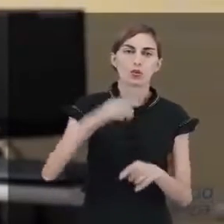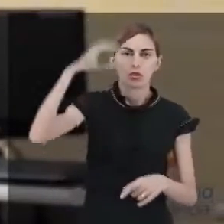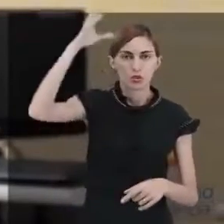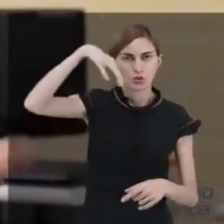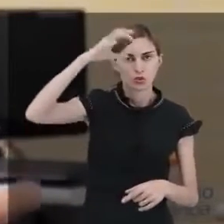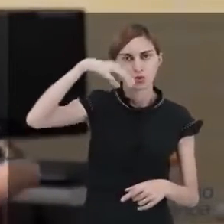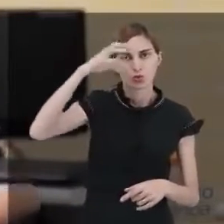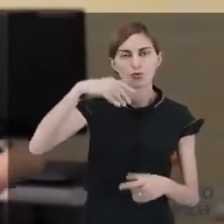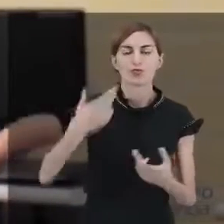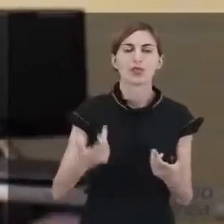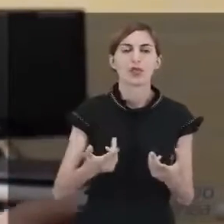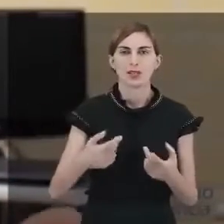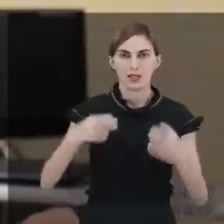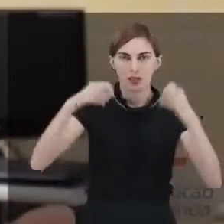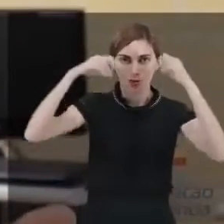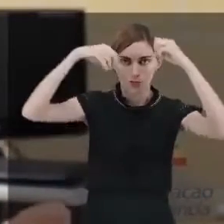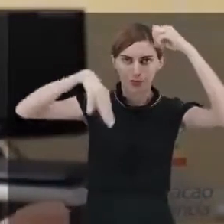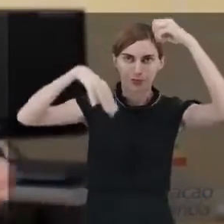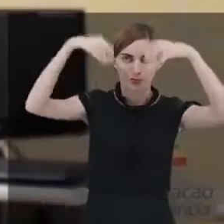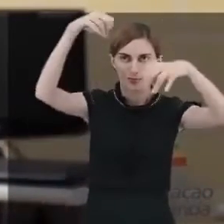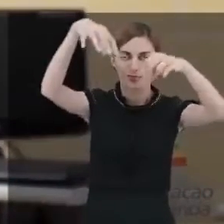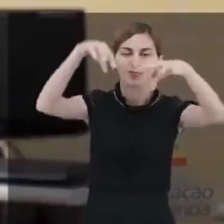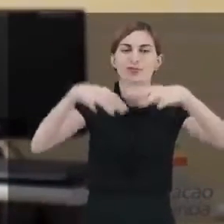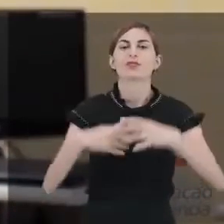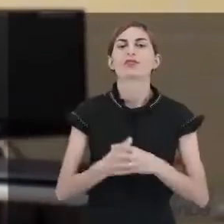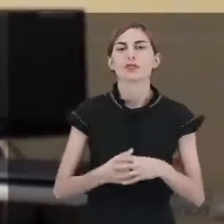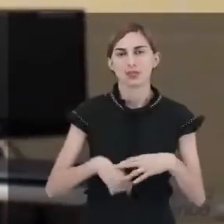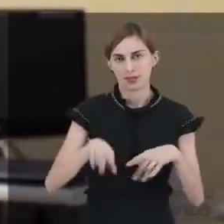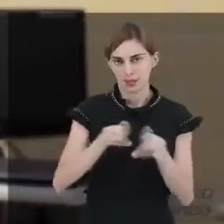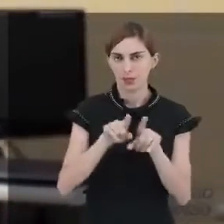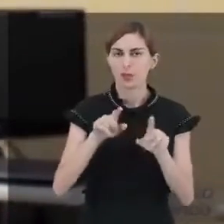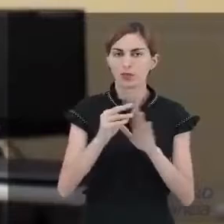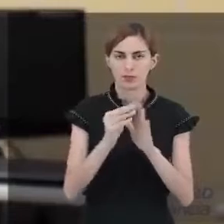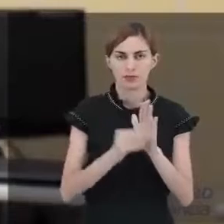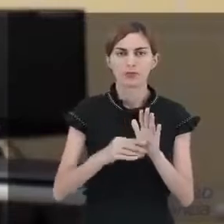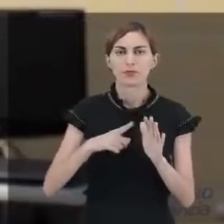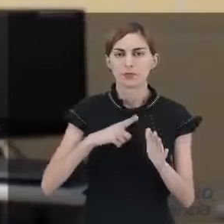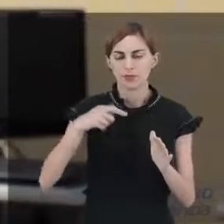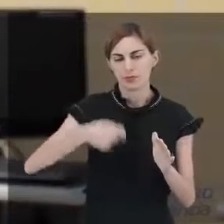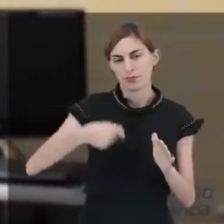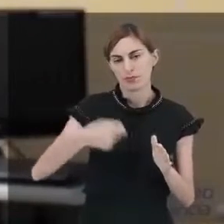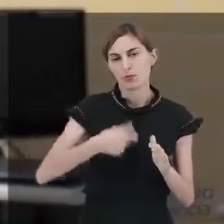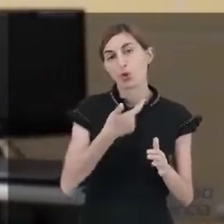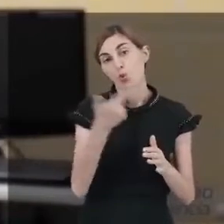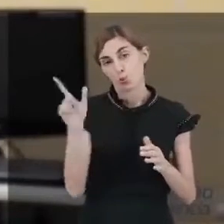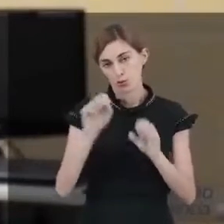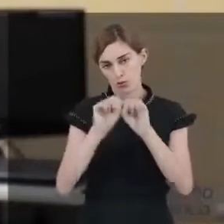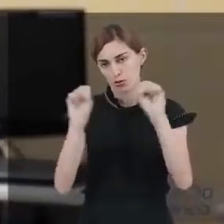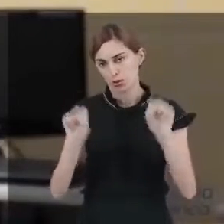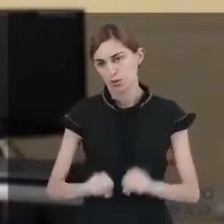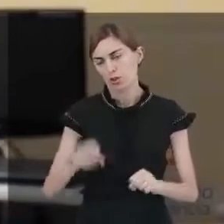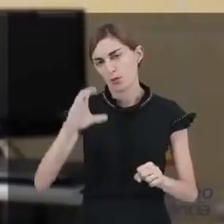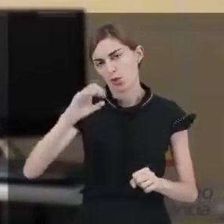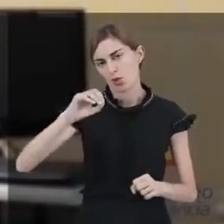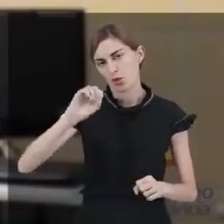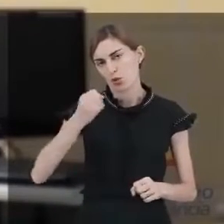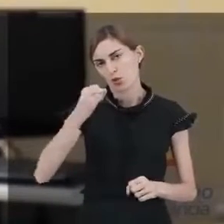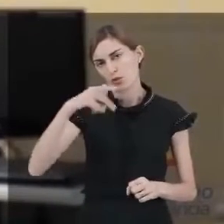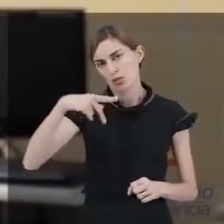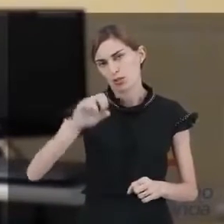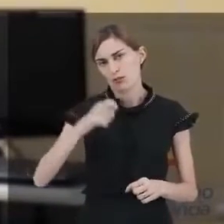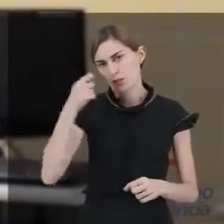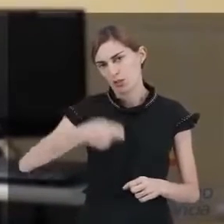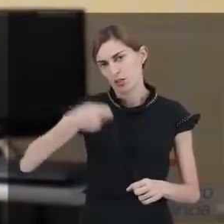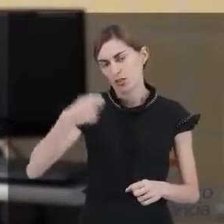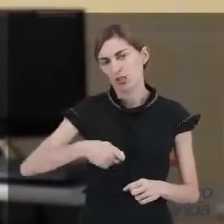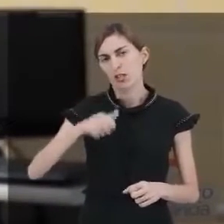que é o sprinkler, que na NR23 já também tinha a sua exigência. Um outro sistema que o COSIP exige é a detecção e